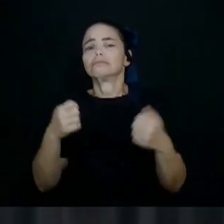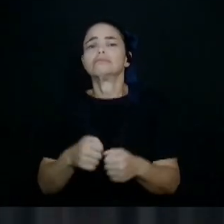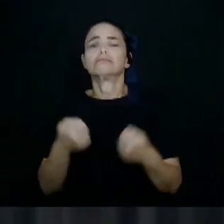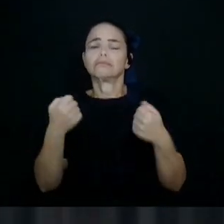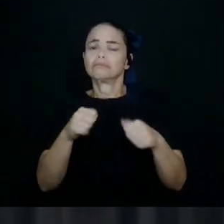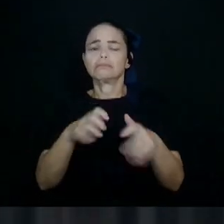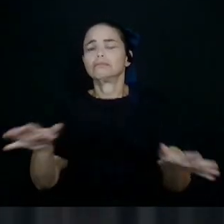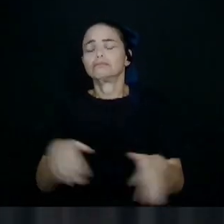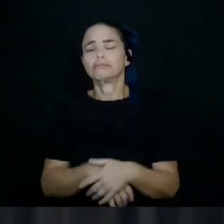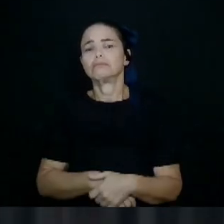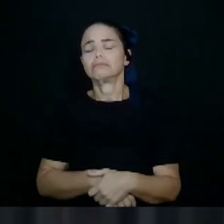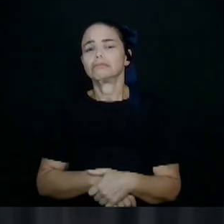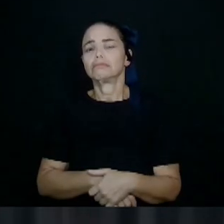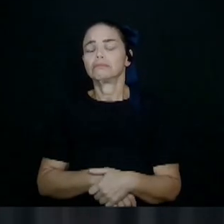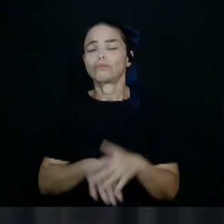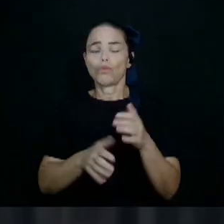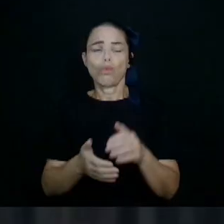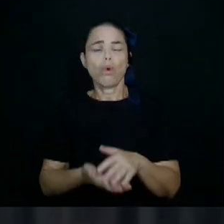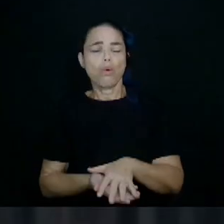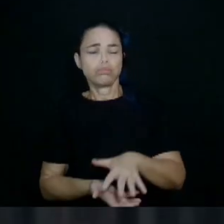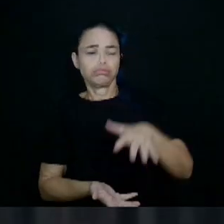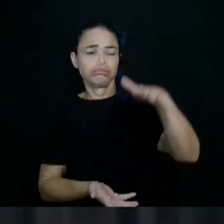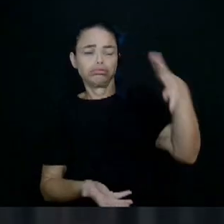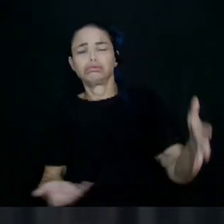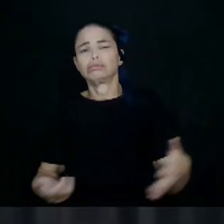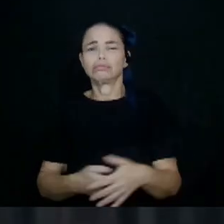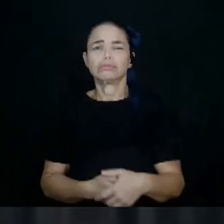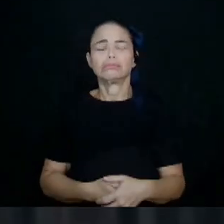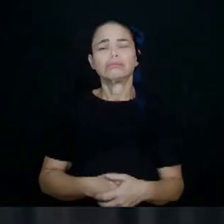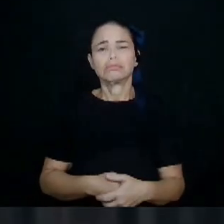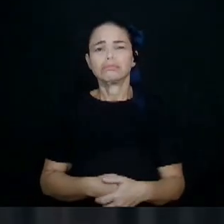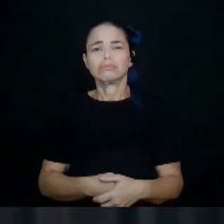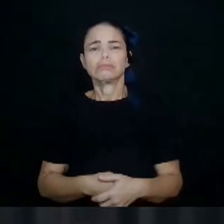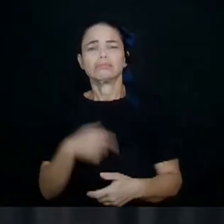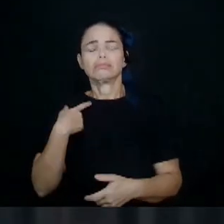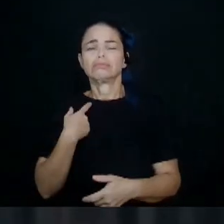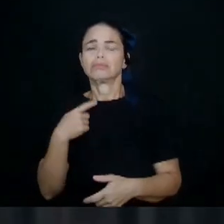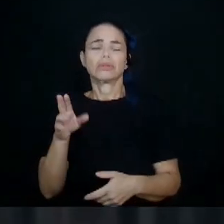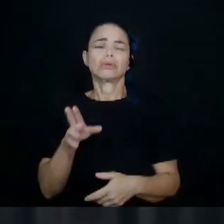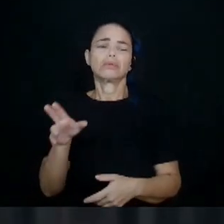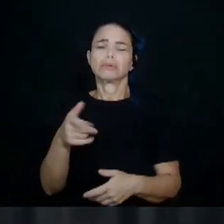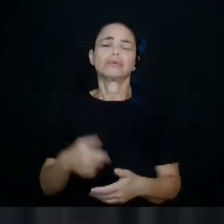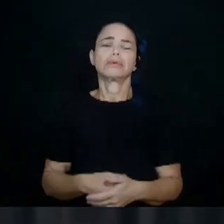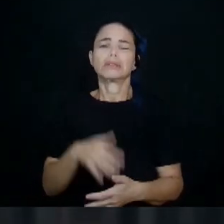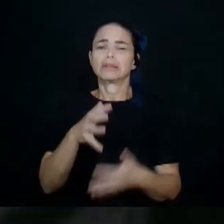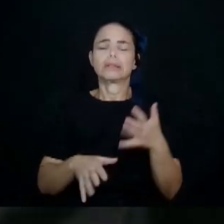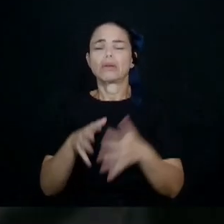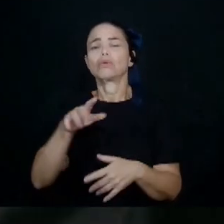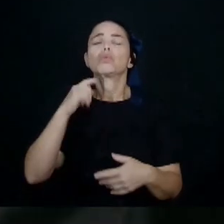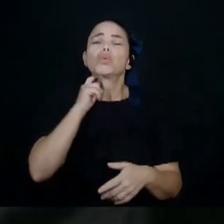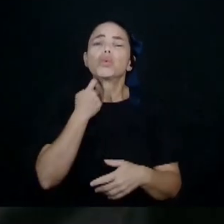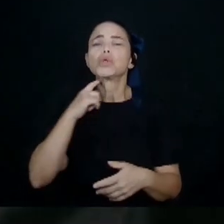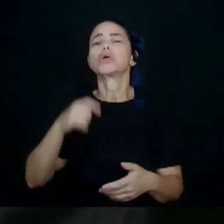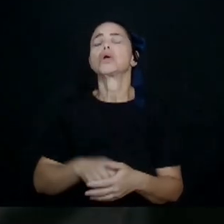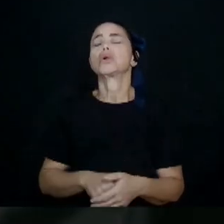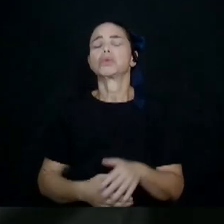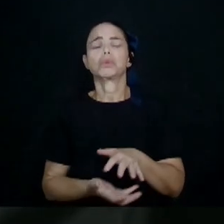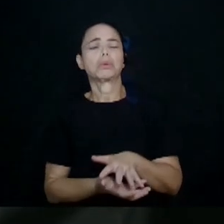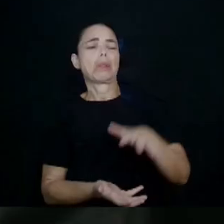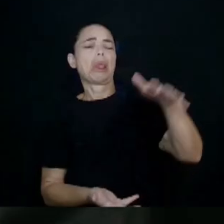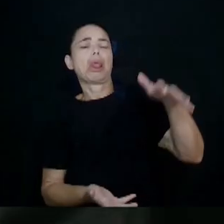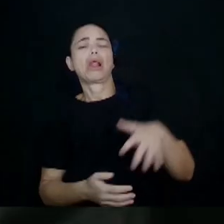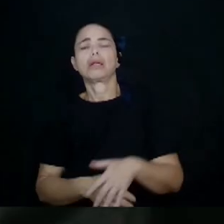acaba acumulando ou trazendo outras desvantagens ali para o ambiente. Exatamente. E isso explica muita